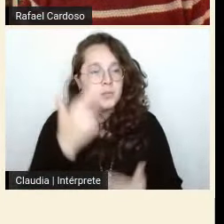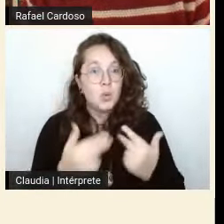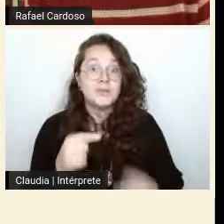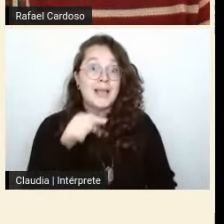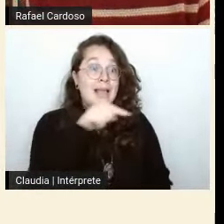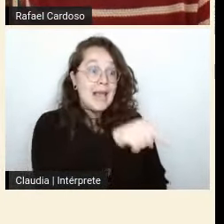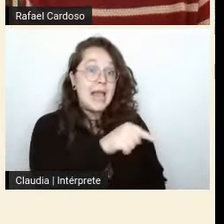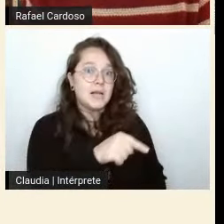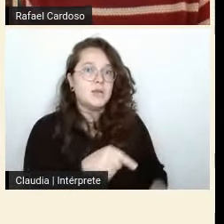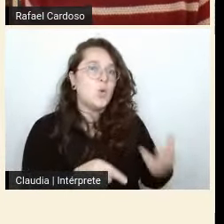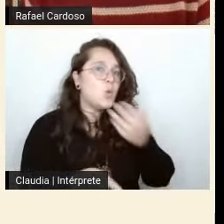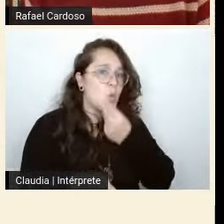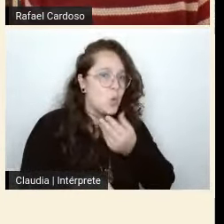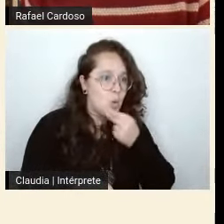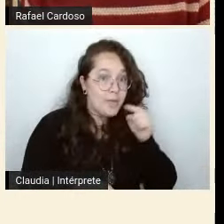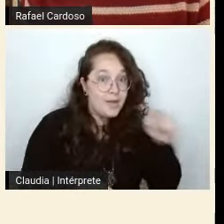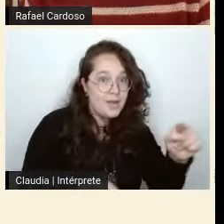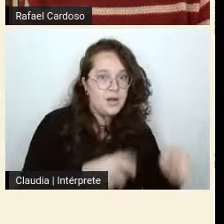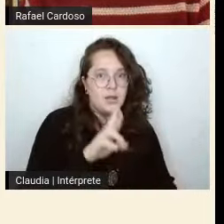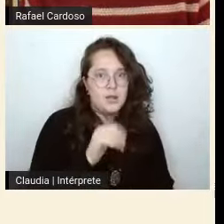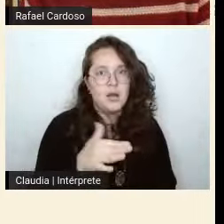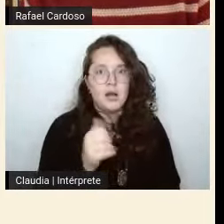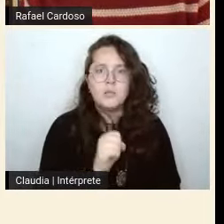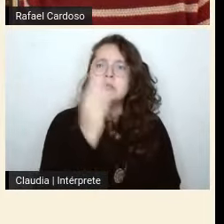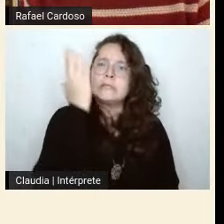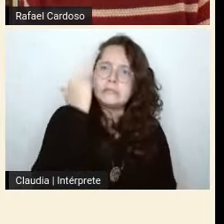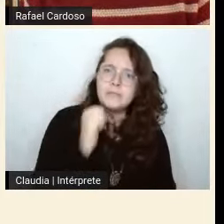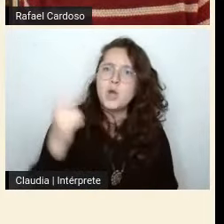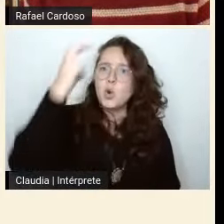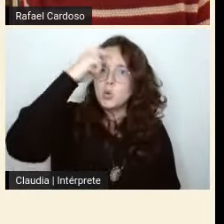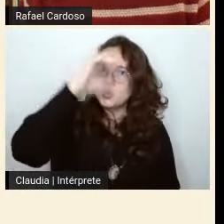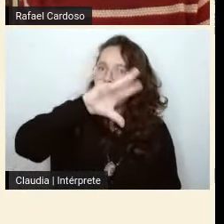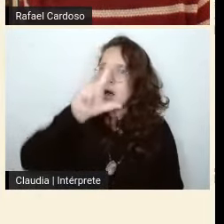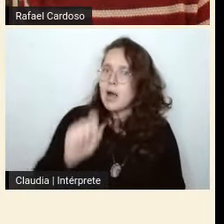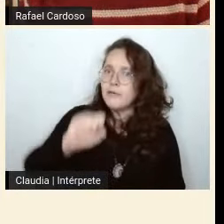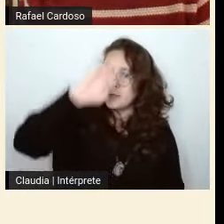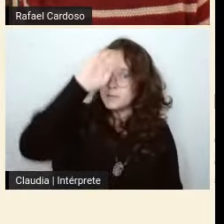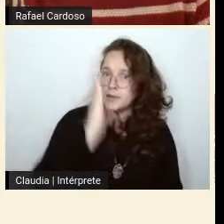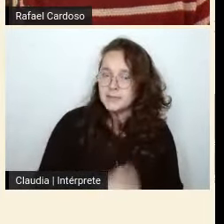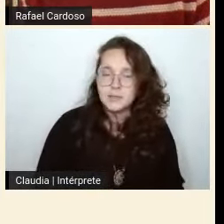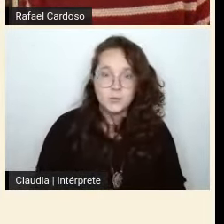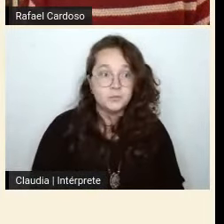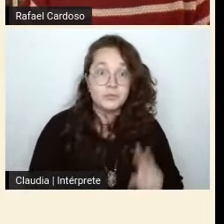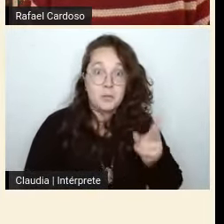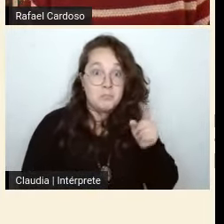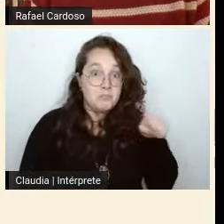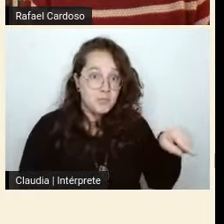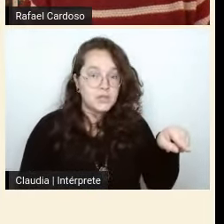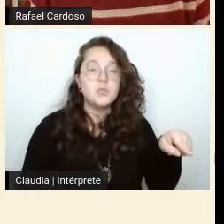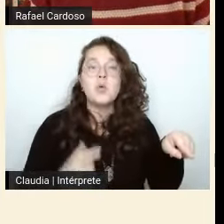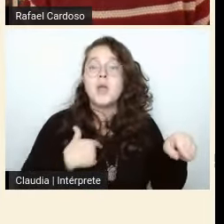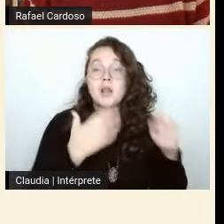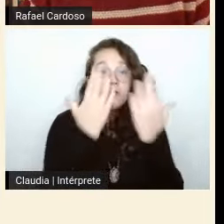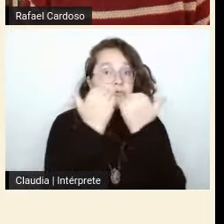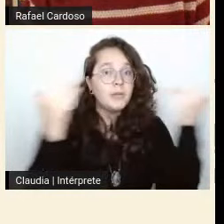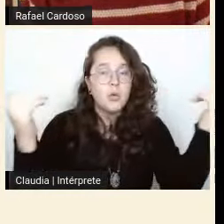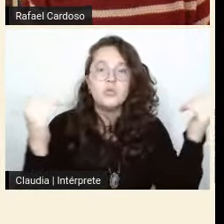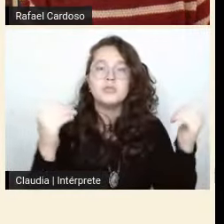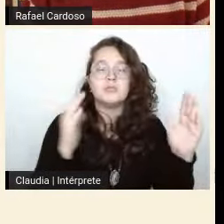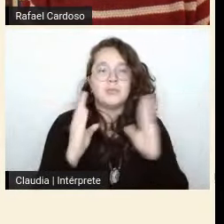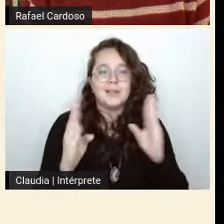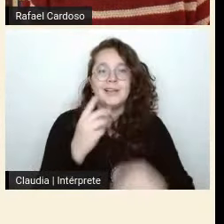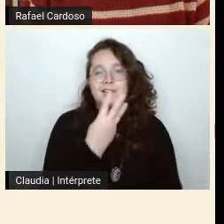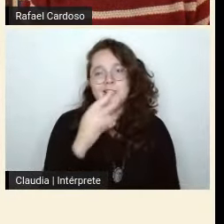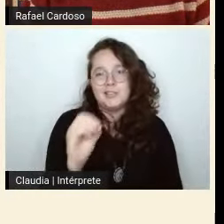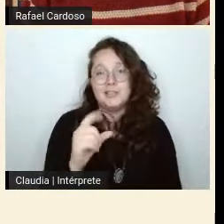afro do Brasil. Ramos, que ficou famoso na década de 1930 com os livros O Negro Brasileiro